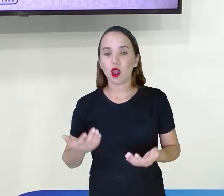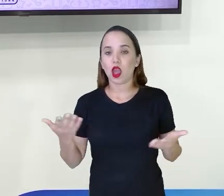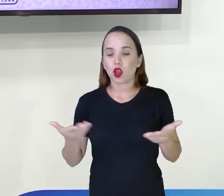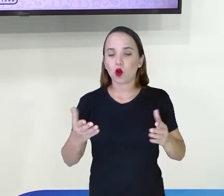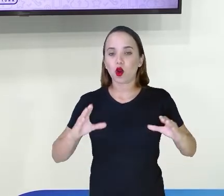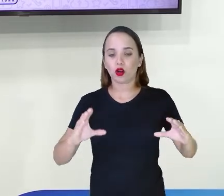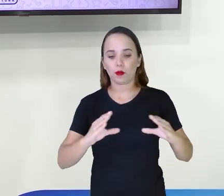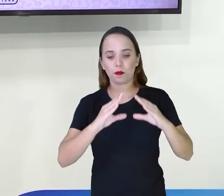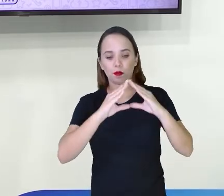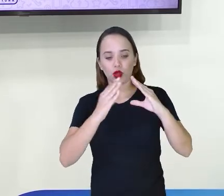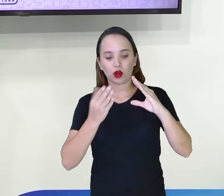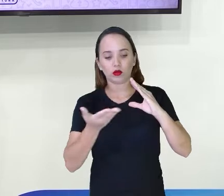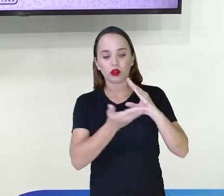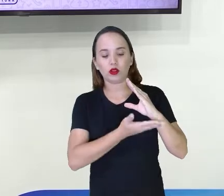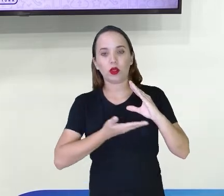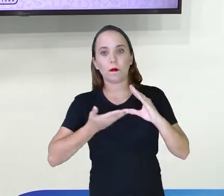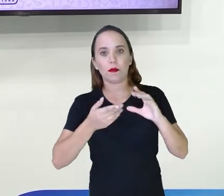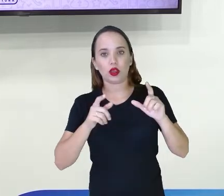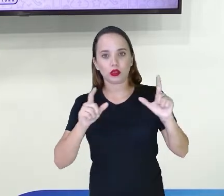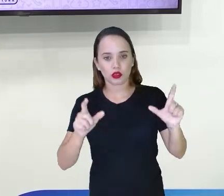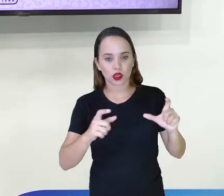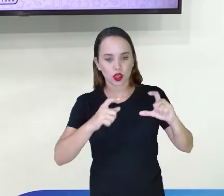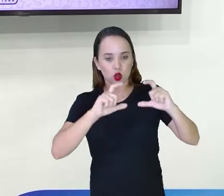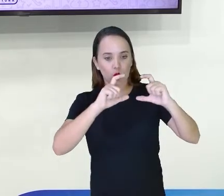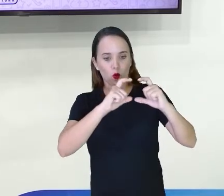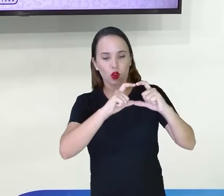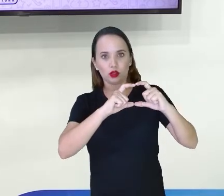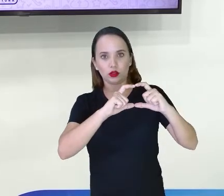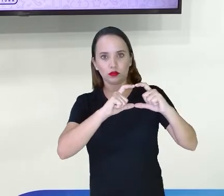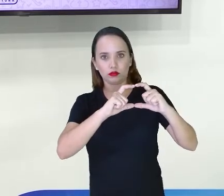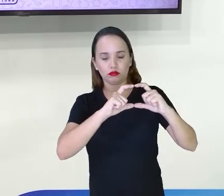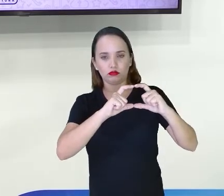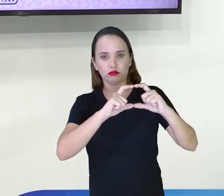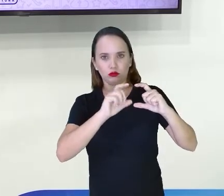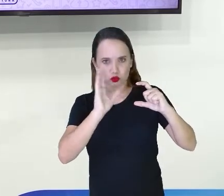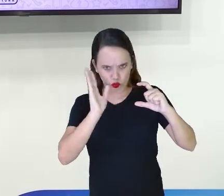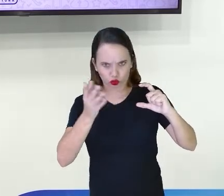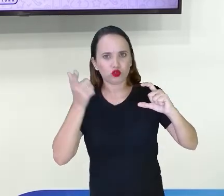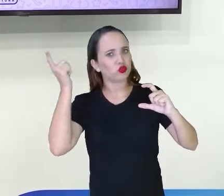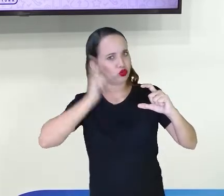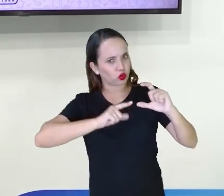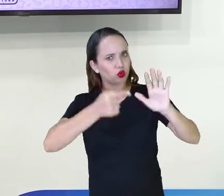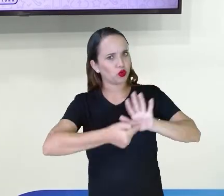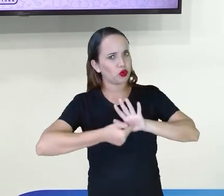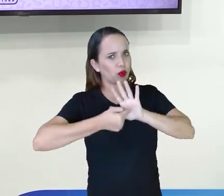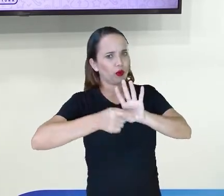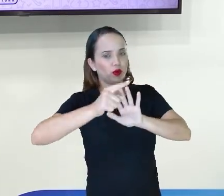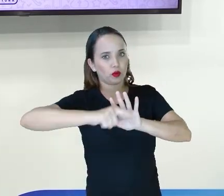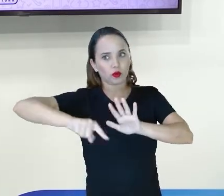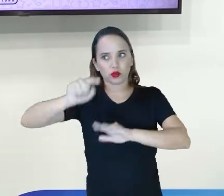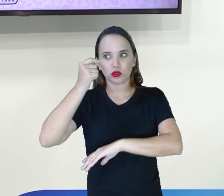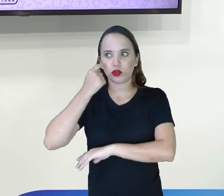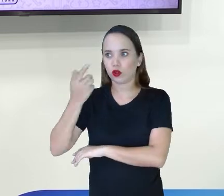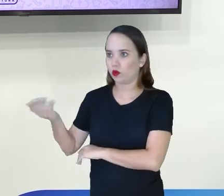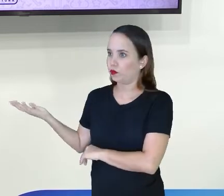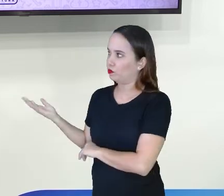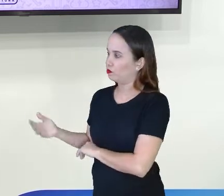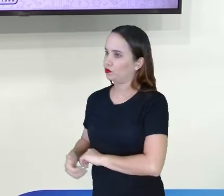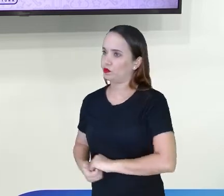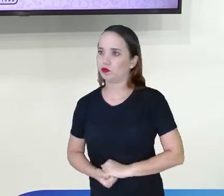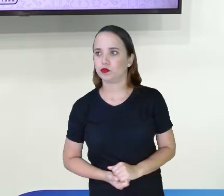Pirâmide de base quadrada. Aqui eu já consigo comprovar tranquilamente isso para você. Aqui é uma pirâmide de base